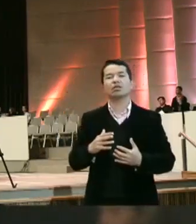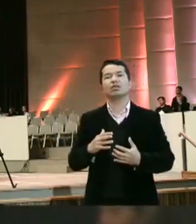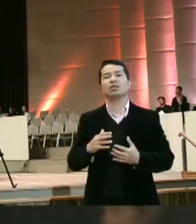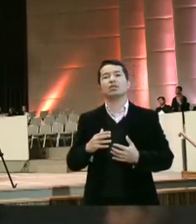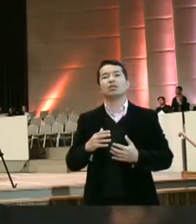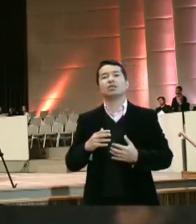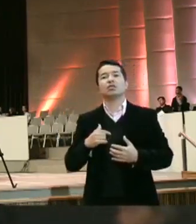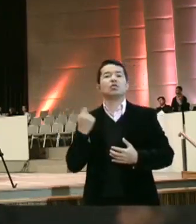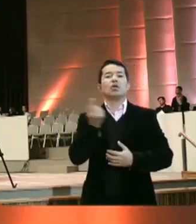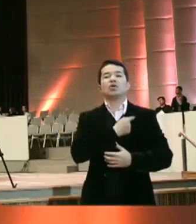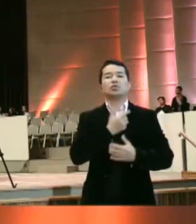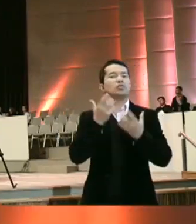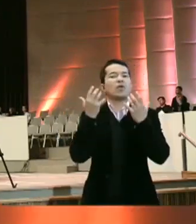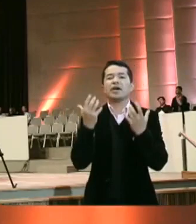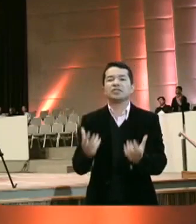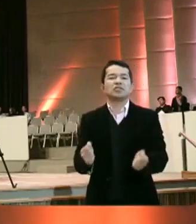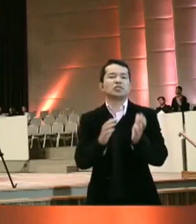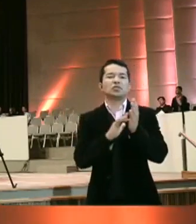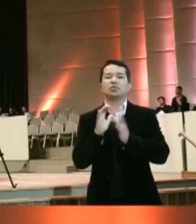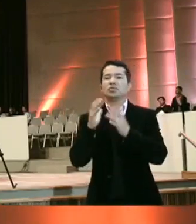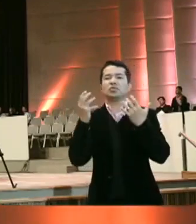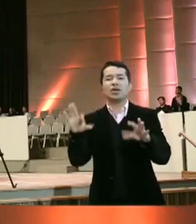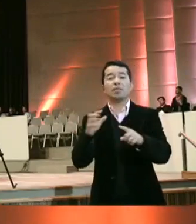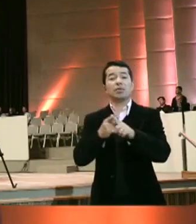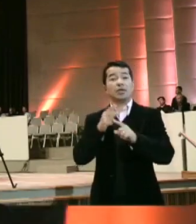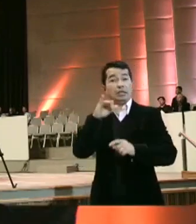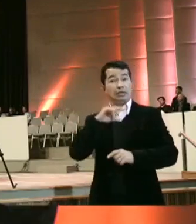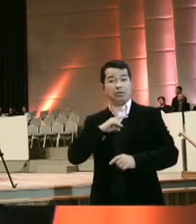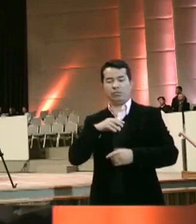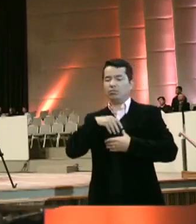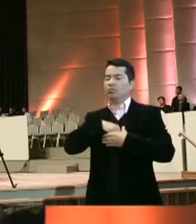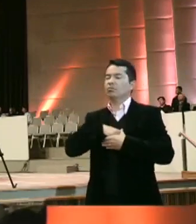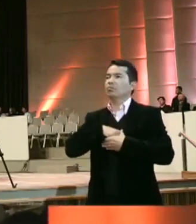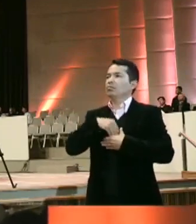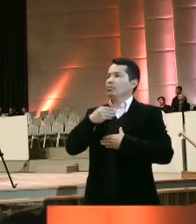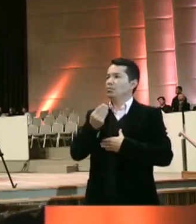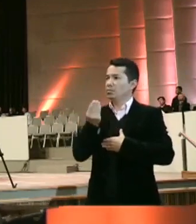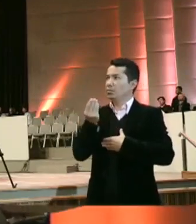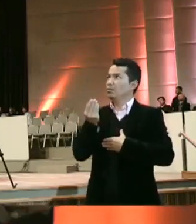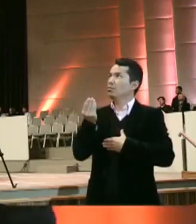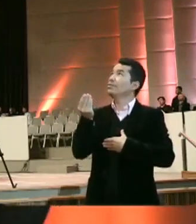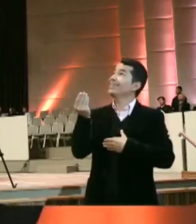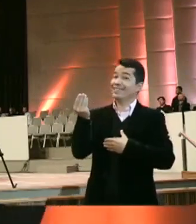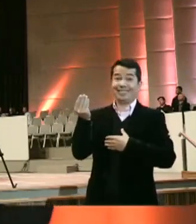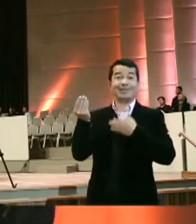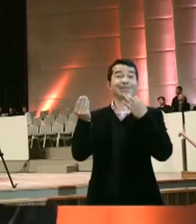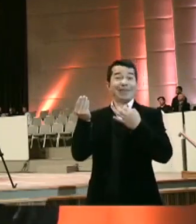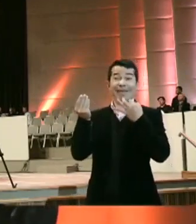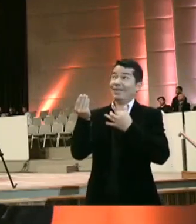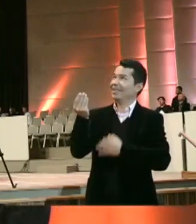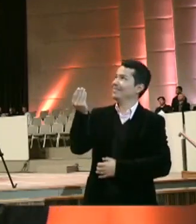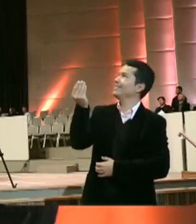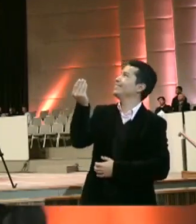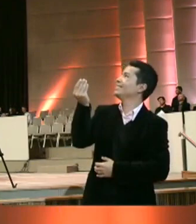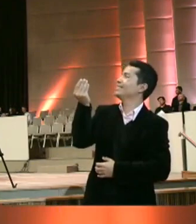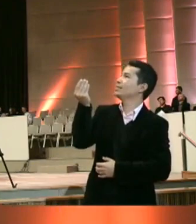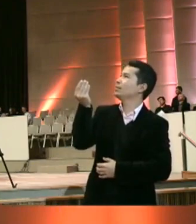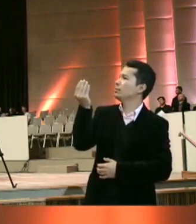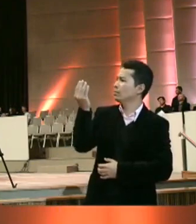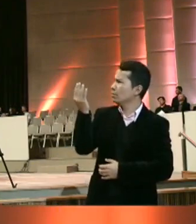mexer. E a gente faz de conta que não tem nada e foge